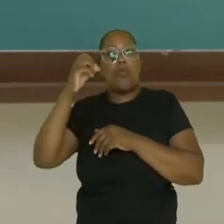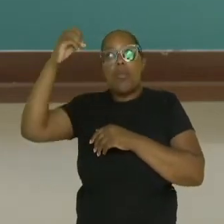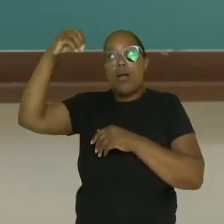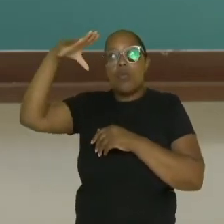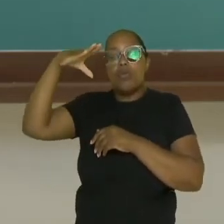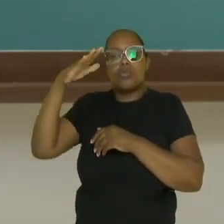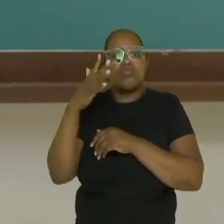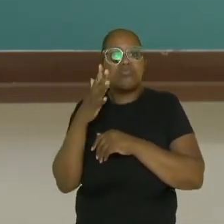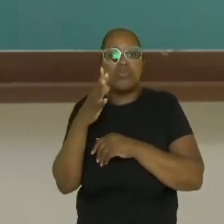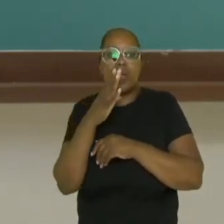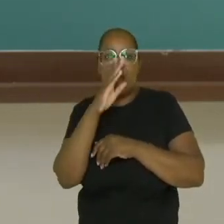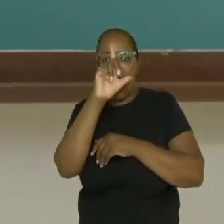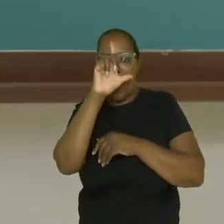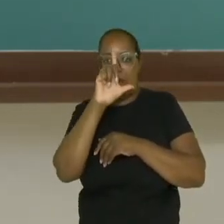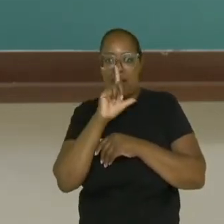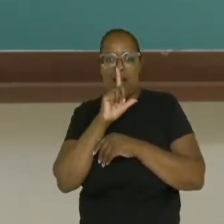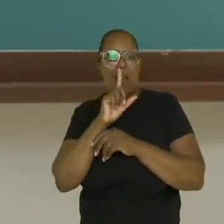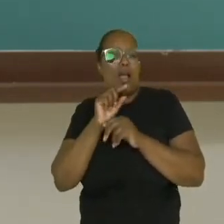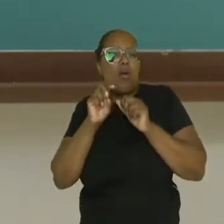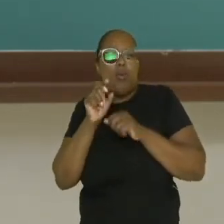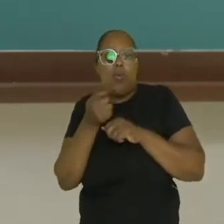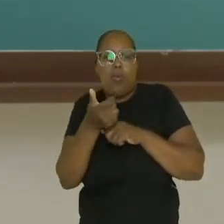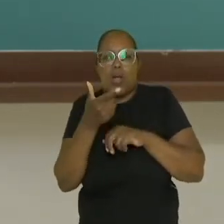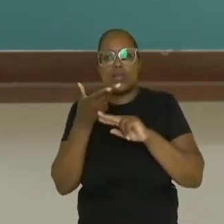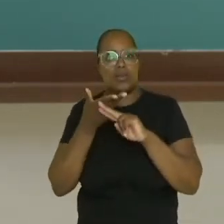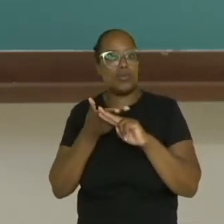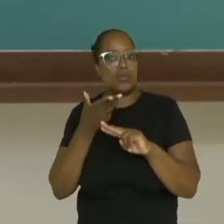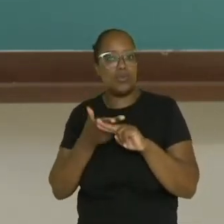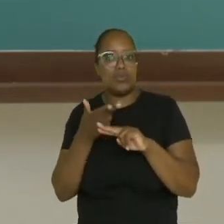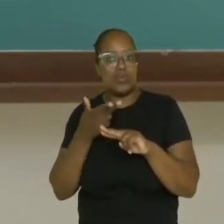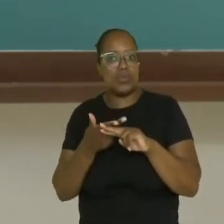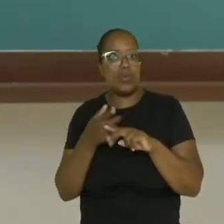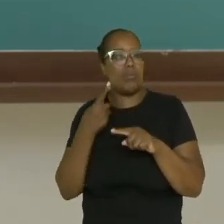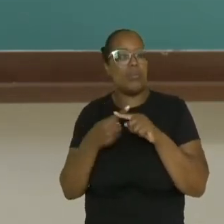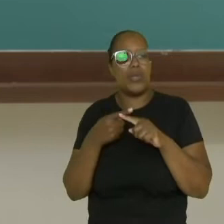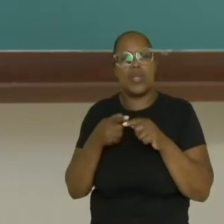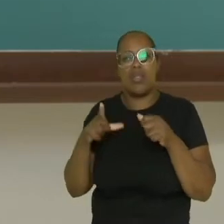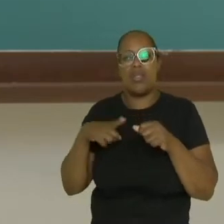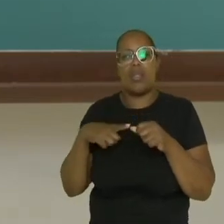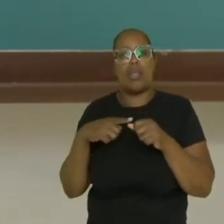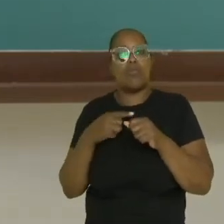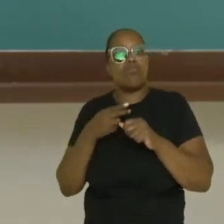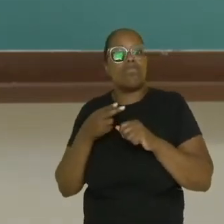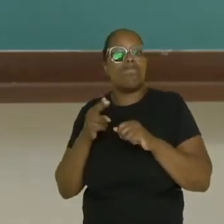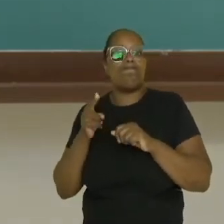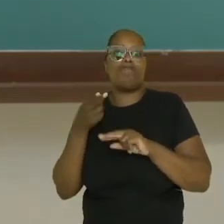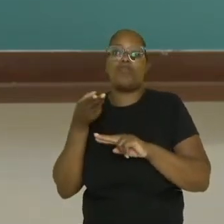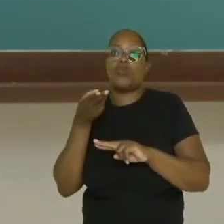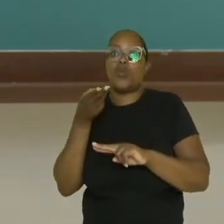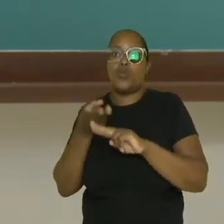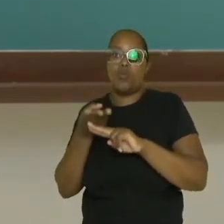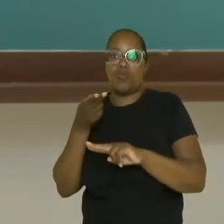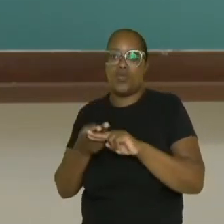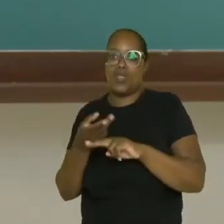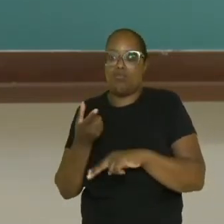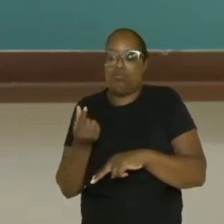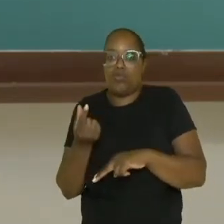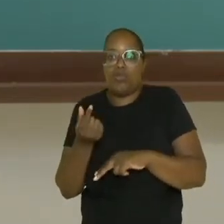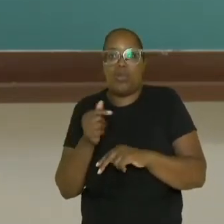hoje em dia, porque ela proporciona um gasto maior de energia elétrica, enquanto